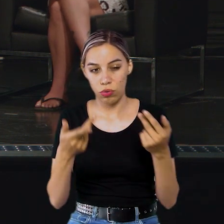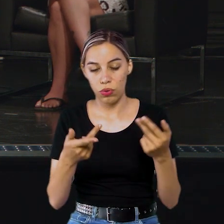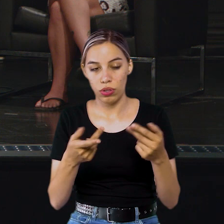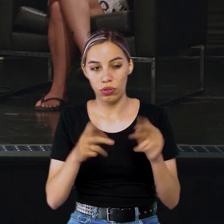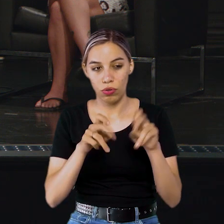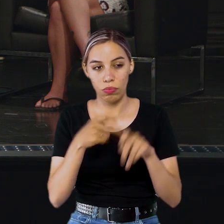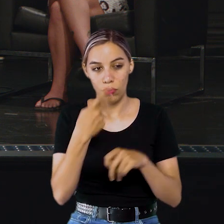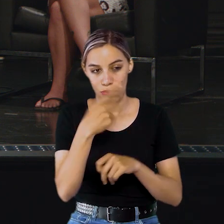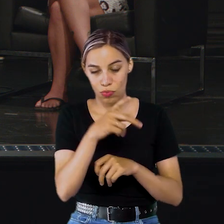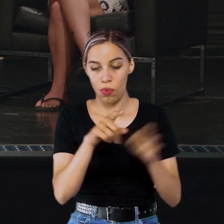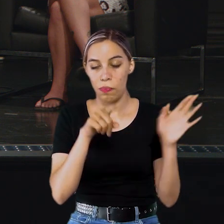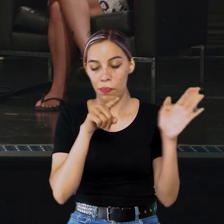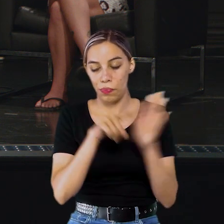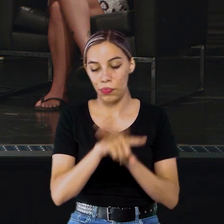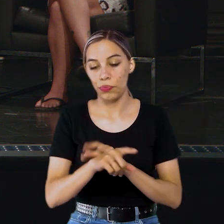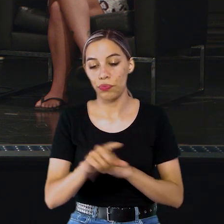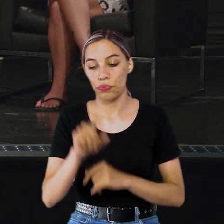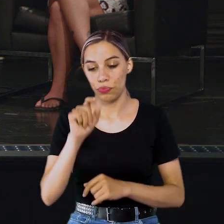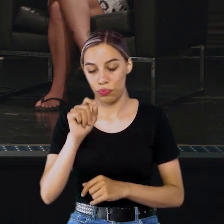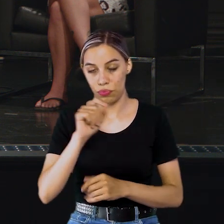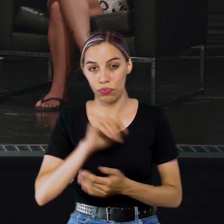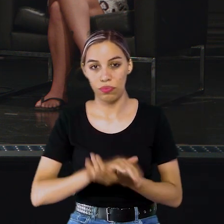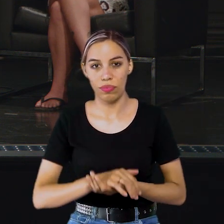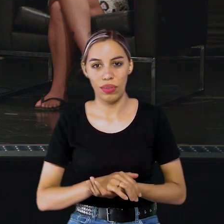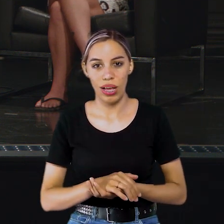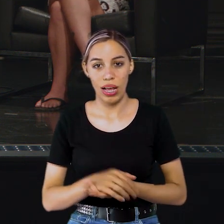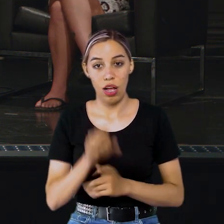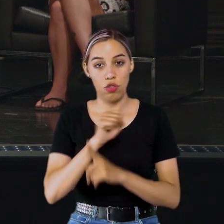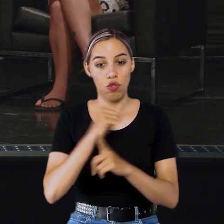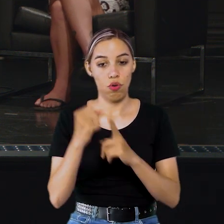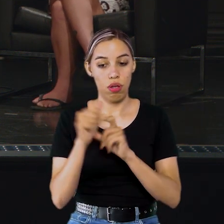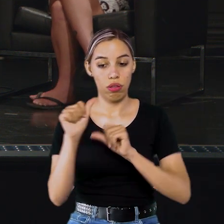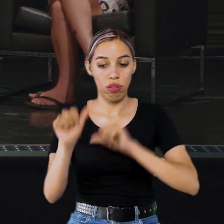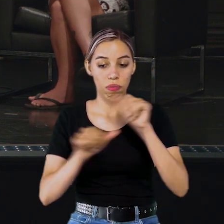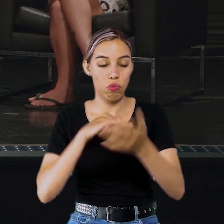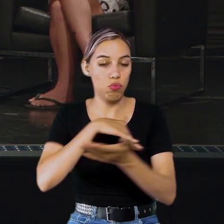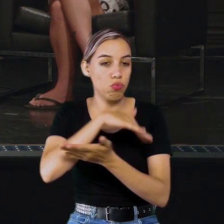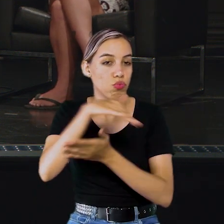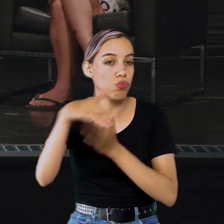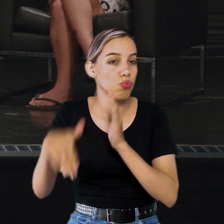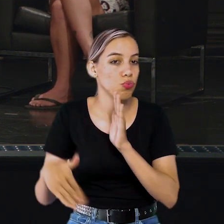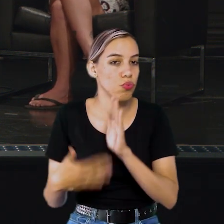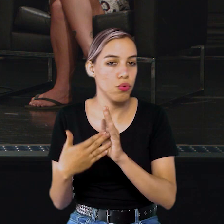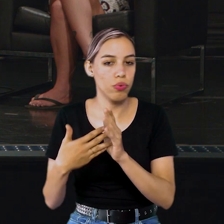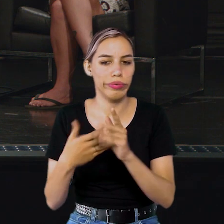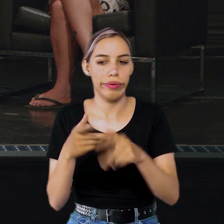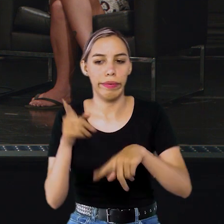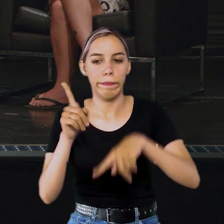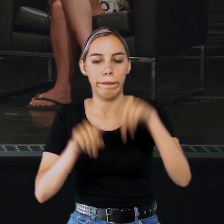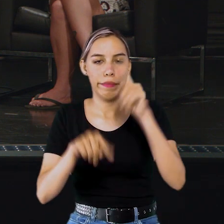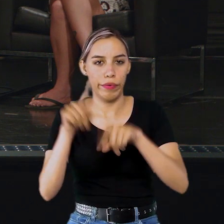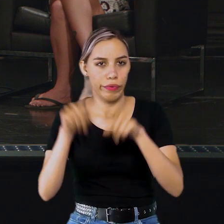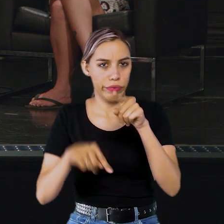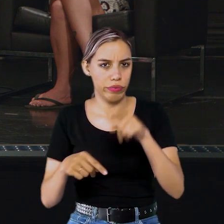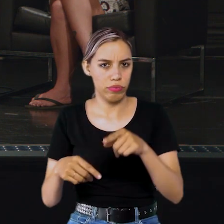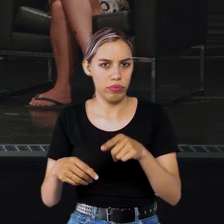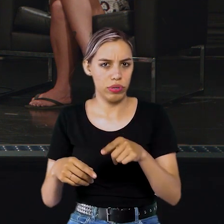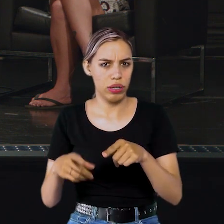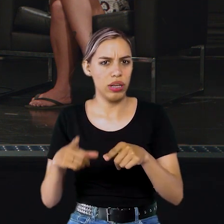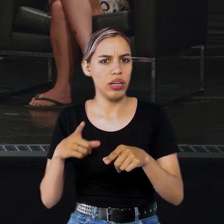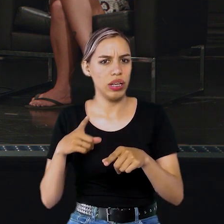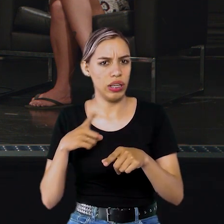porque, como eu disse antes, né, a sociedade transformou tudo em mercadoria. E existe hoje um